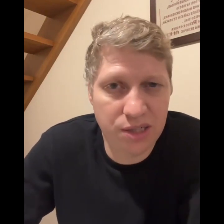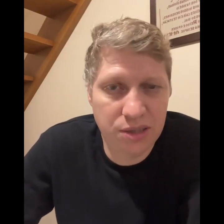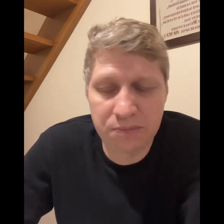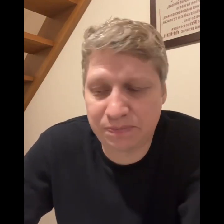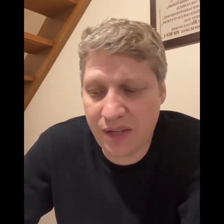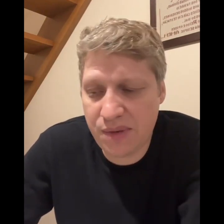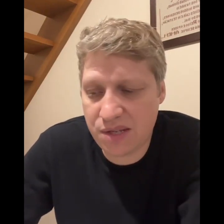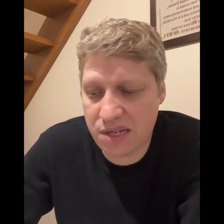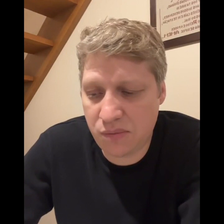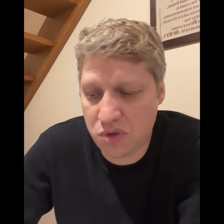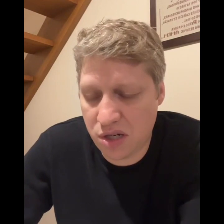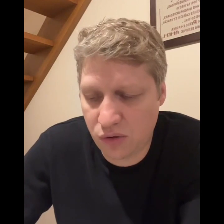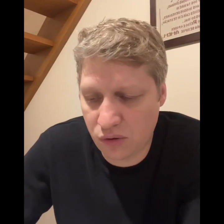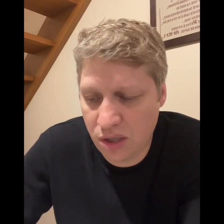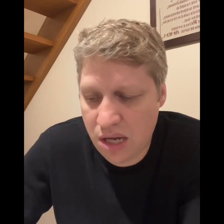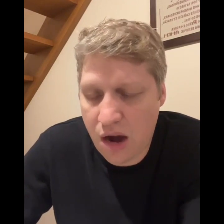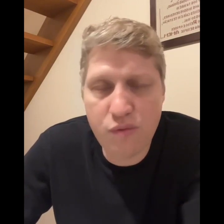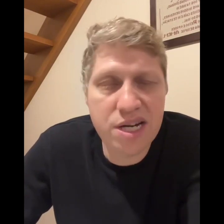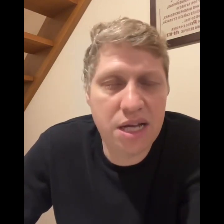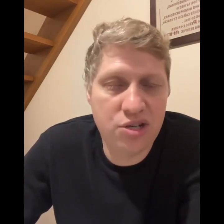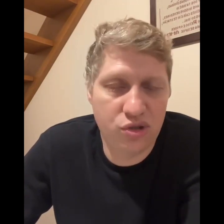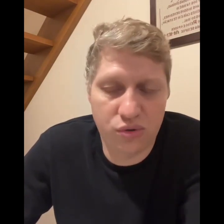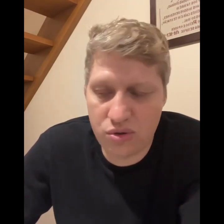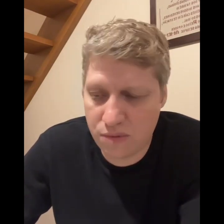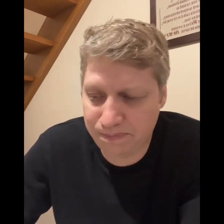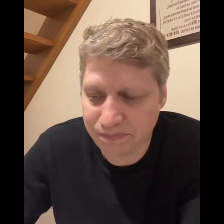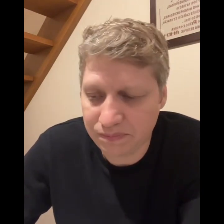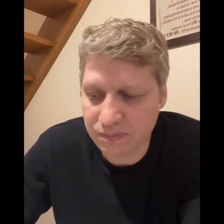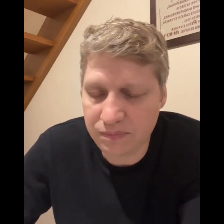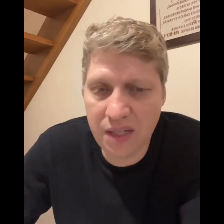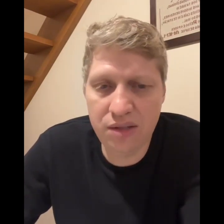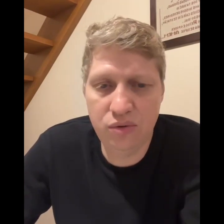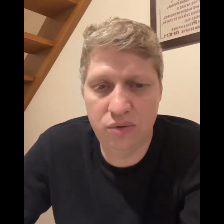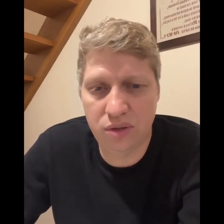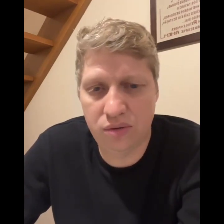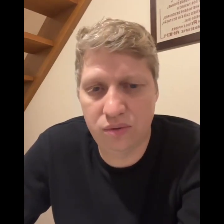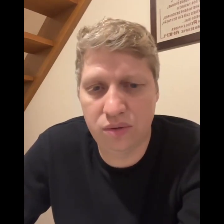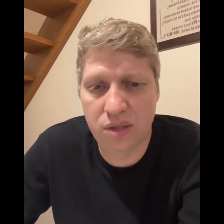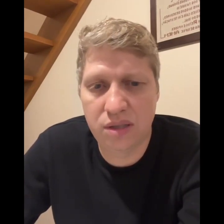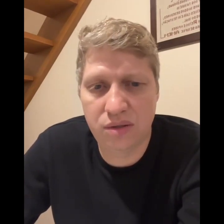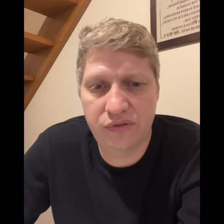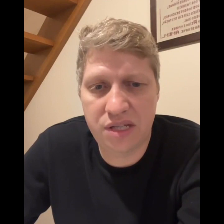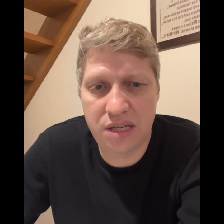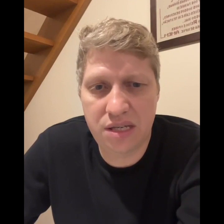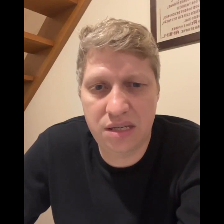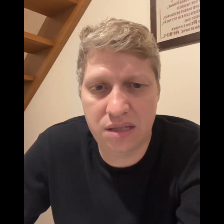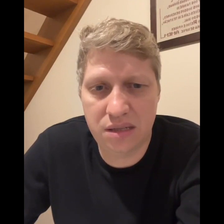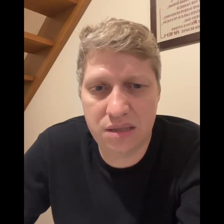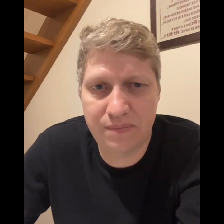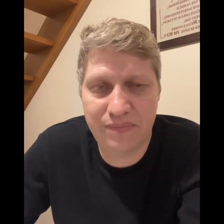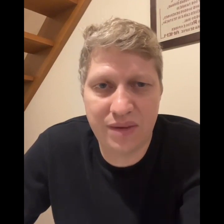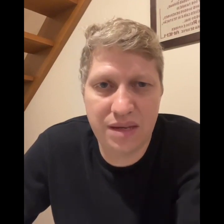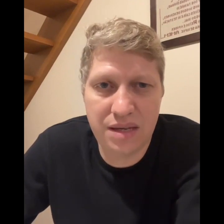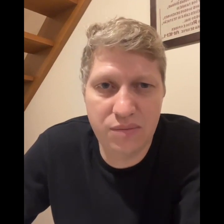da Ucrânia, e mesmo assim demonstrando a humanidade de todos. Né? Eu